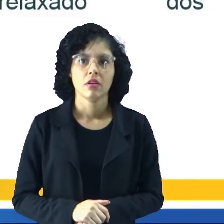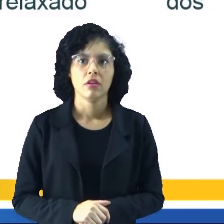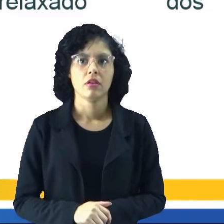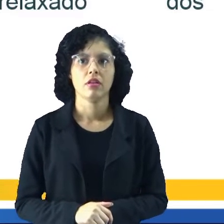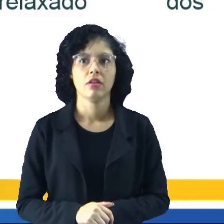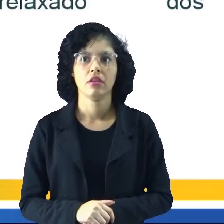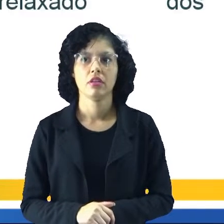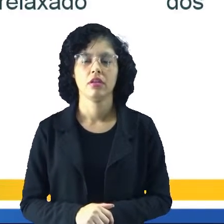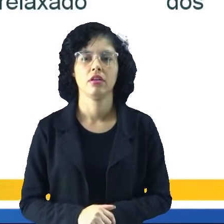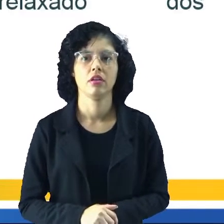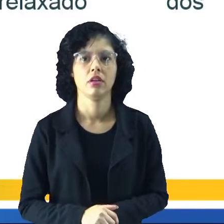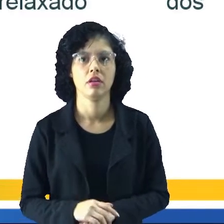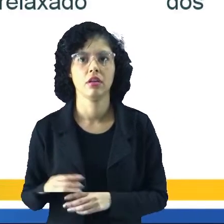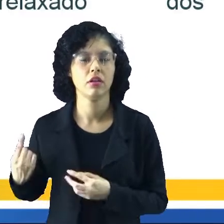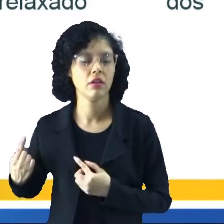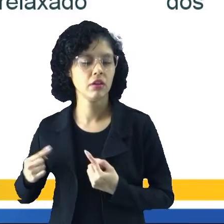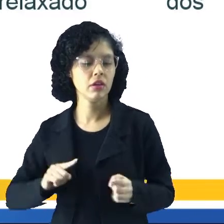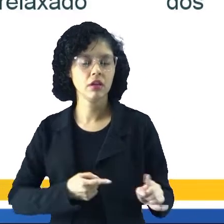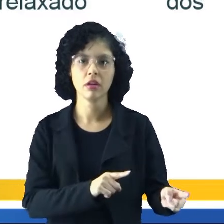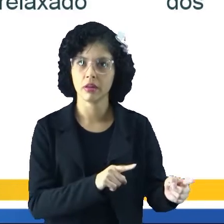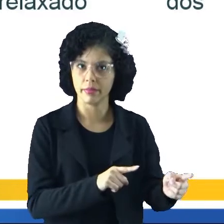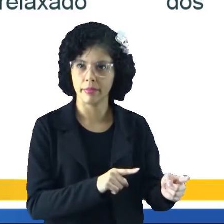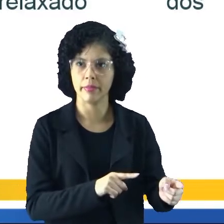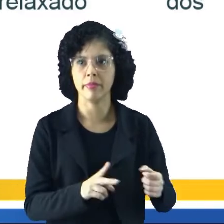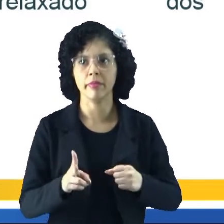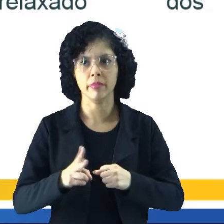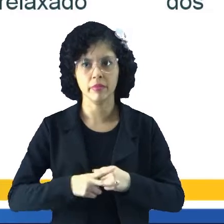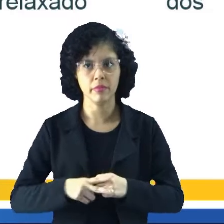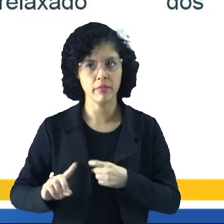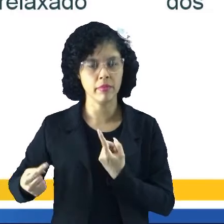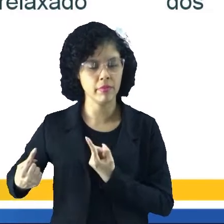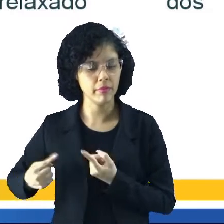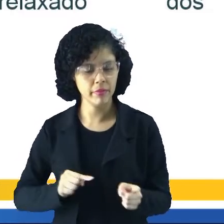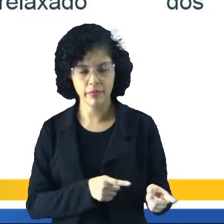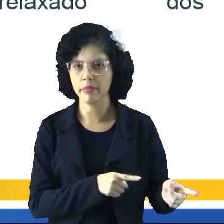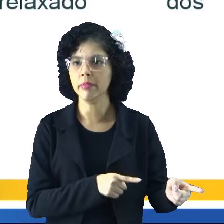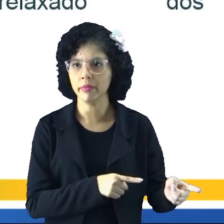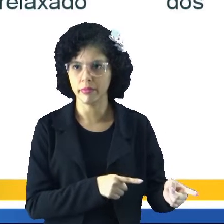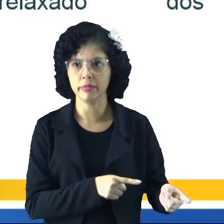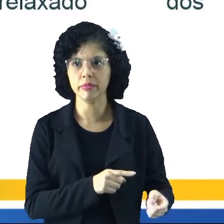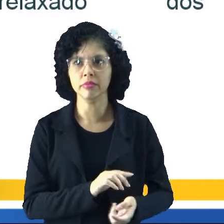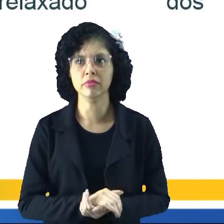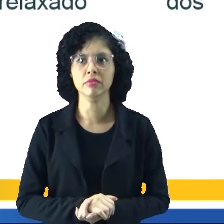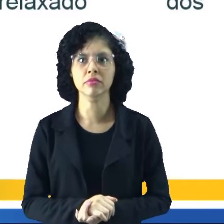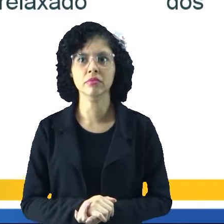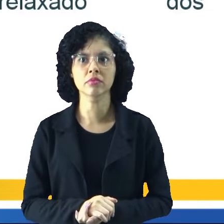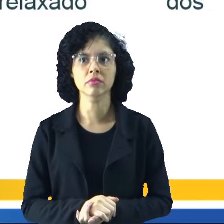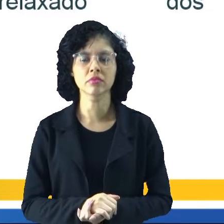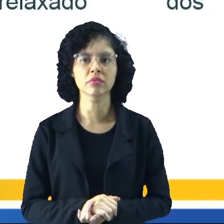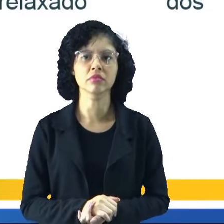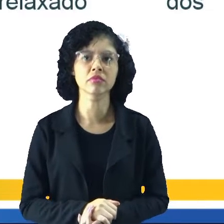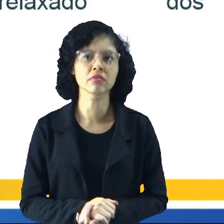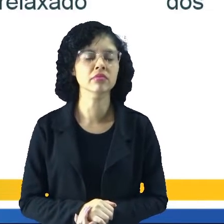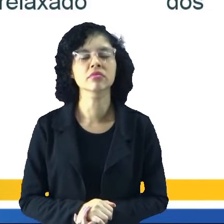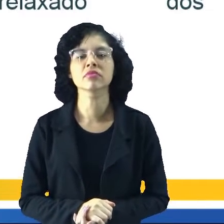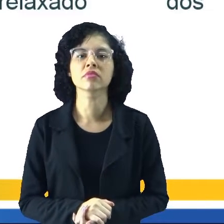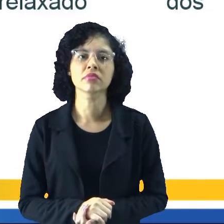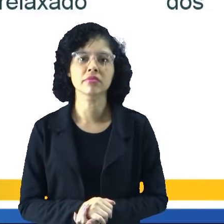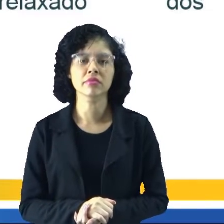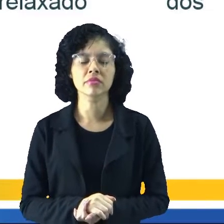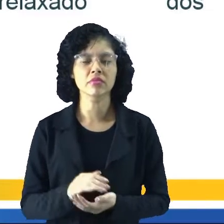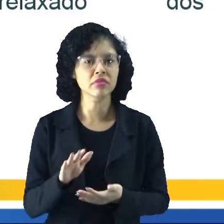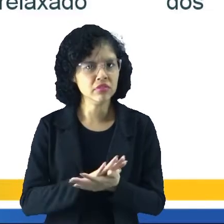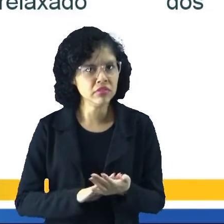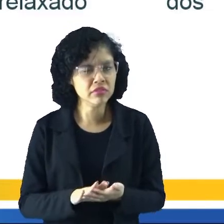mais é do que te desafio, né? Do verbo desafiar. O verbo retar, nesse caso aí, é verbo desafiar. Então, nada mais é do que